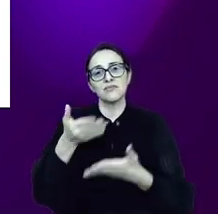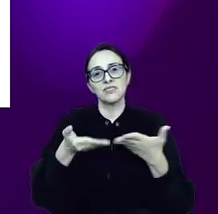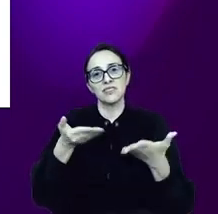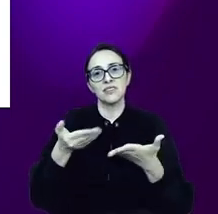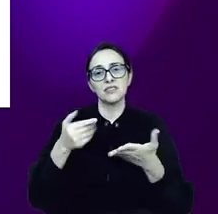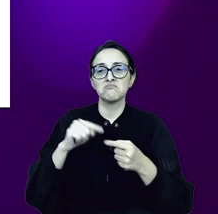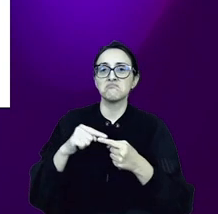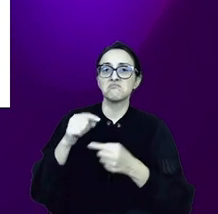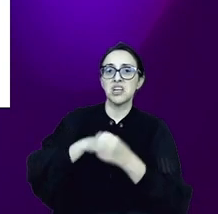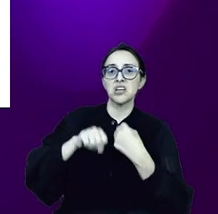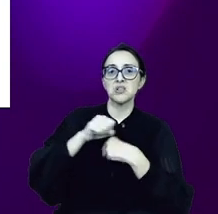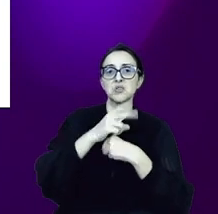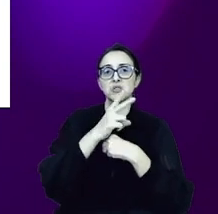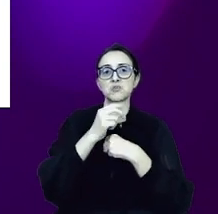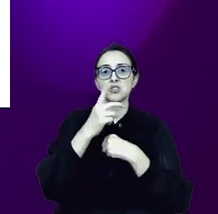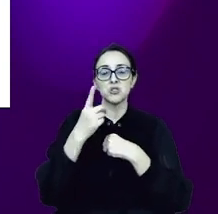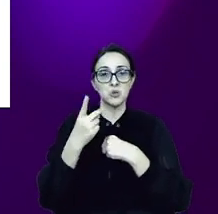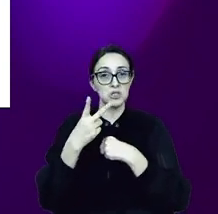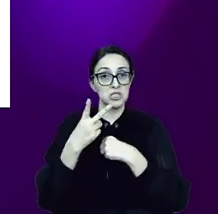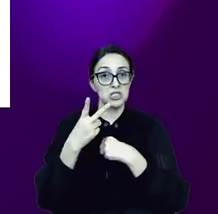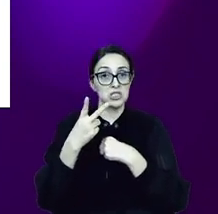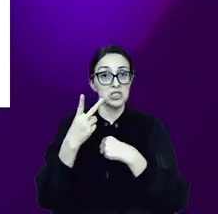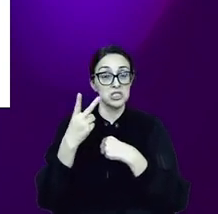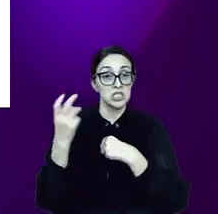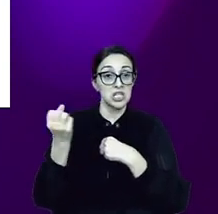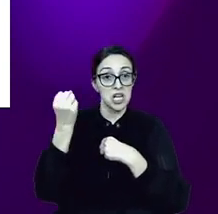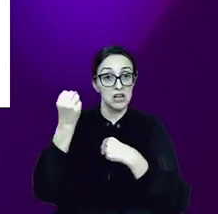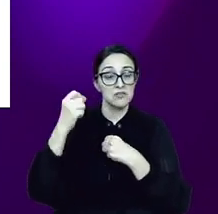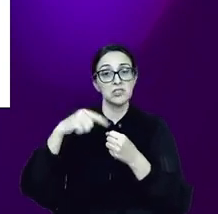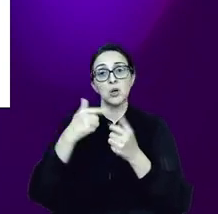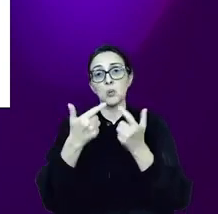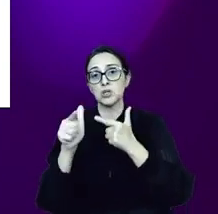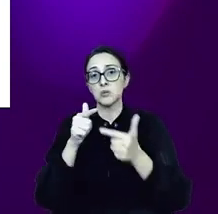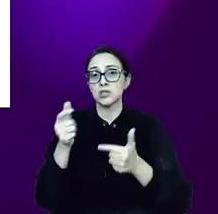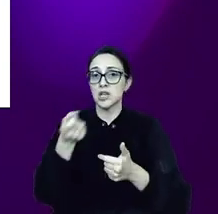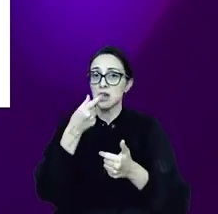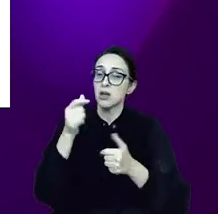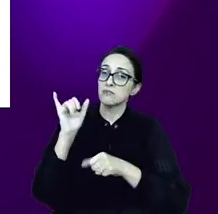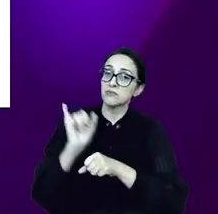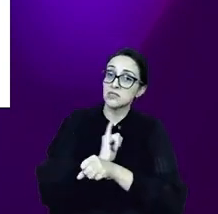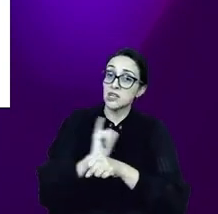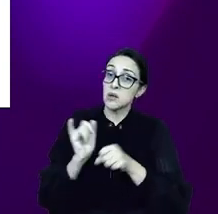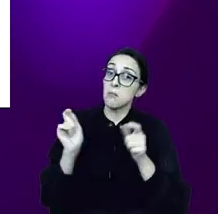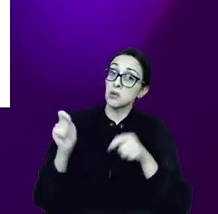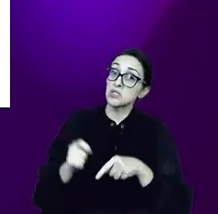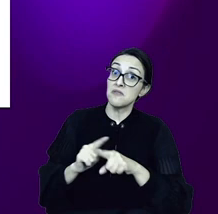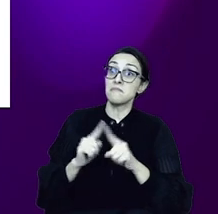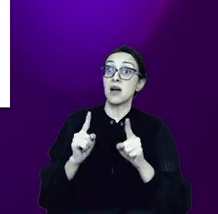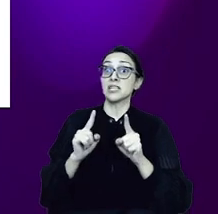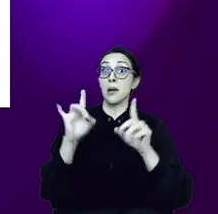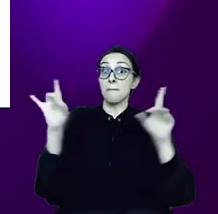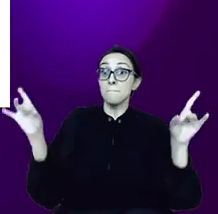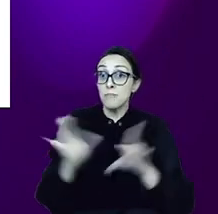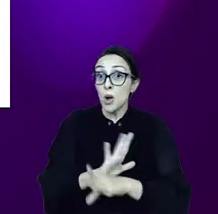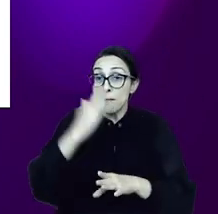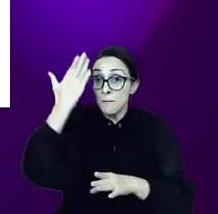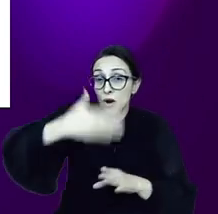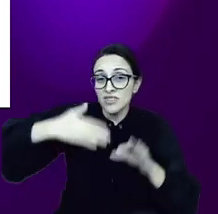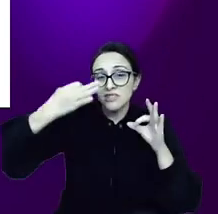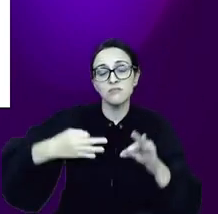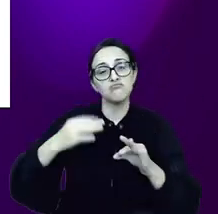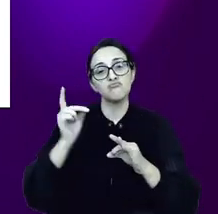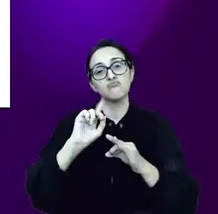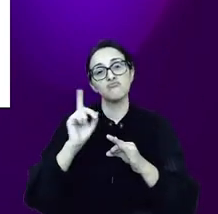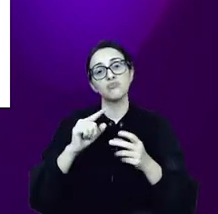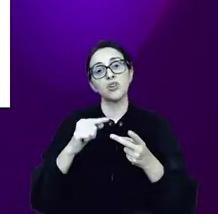de 2012, em fase subaguda, com melhora do desfecho. As outras medicações são estratégias possíveis, mas ainda não comprovadas. Então,